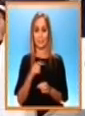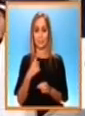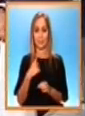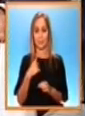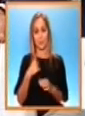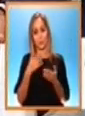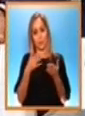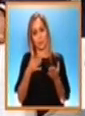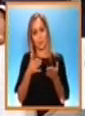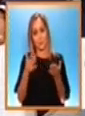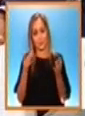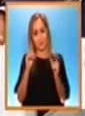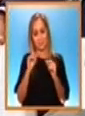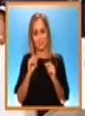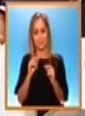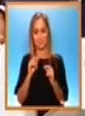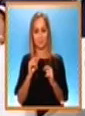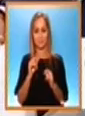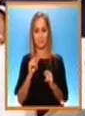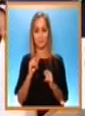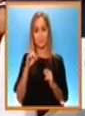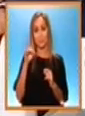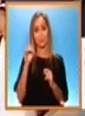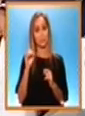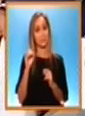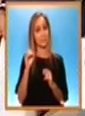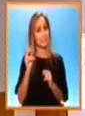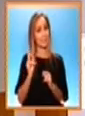Vocês dão o mote, não é? Nós também damos o mote.